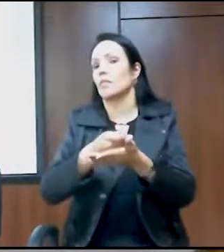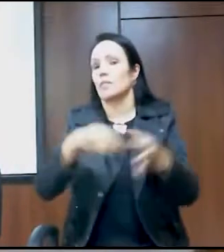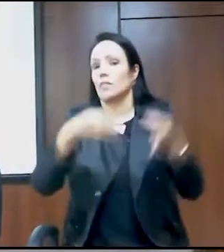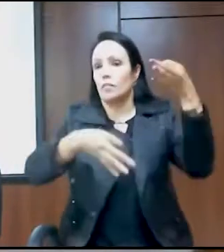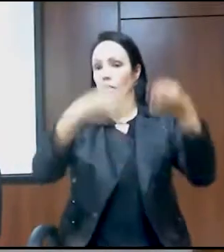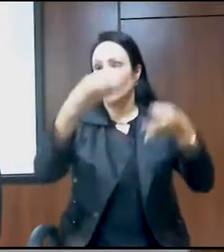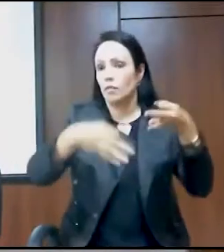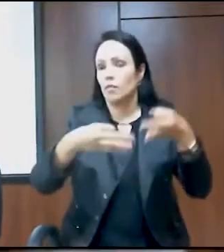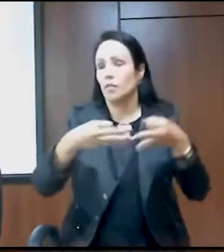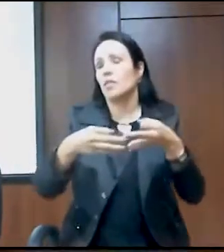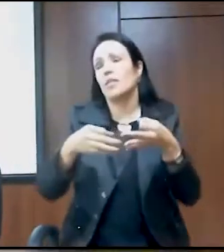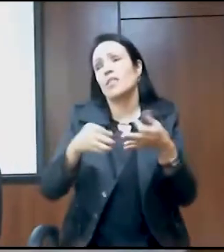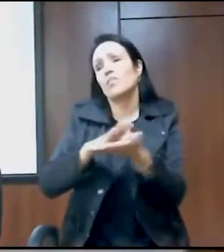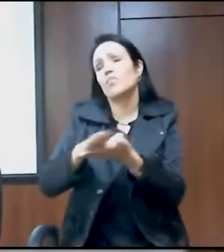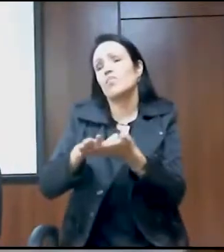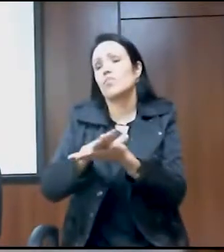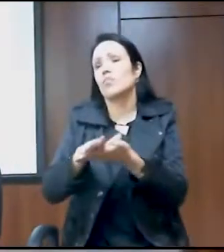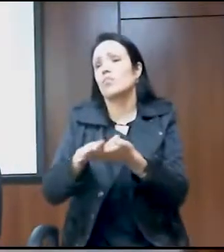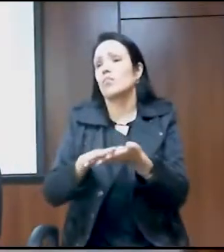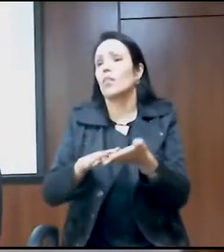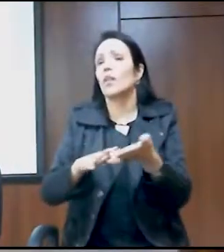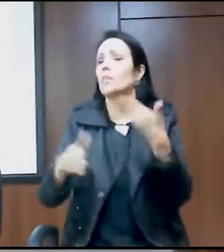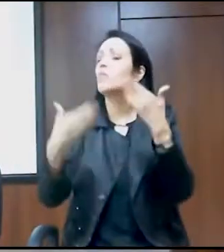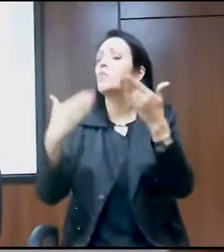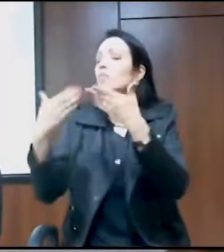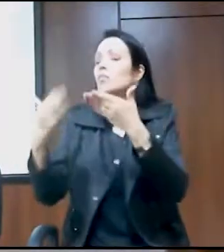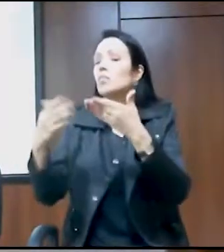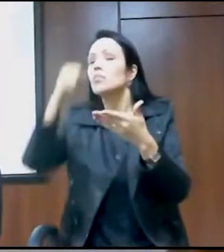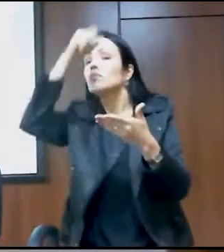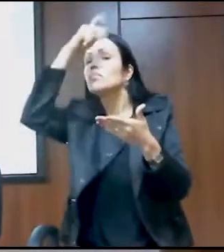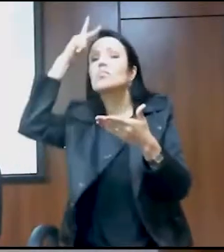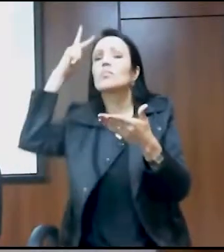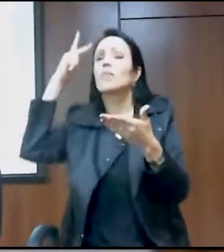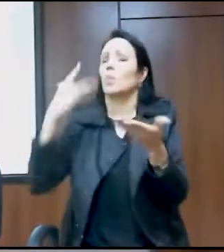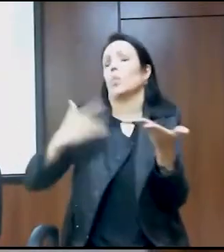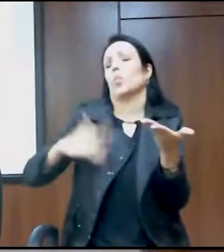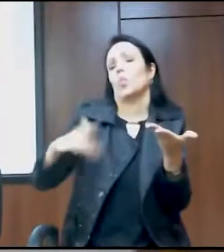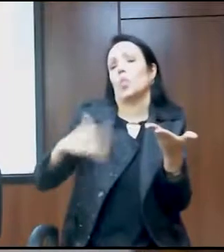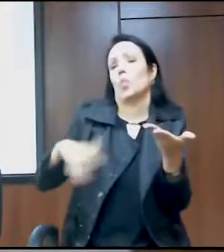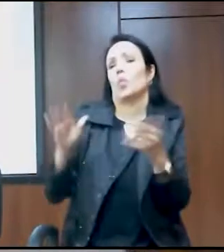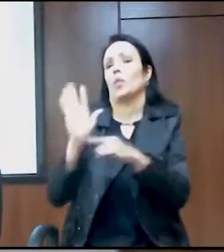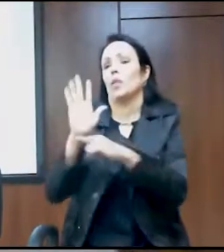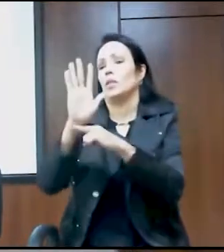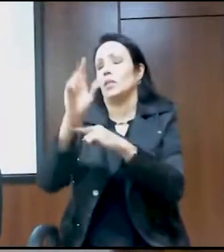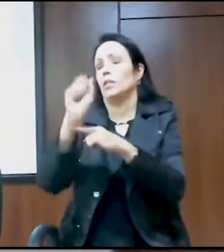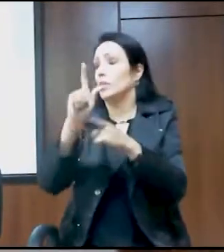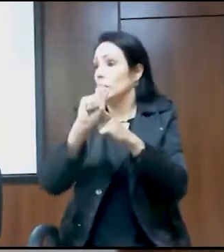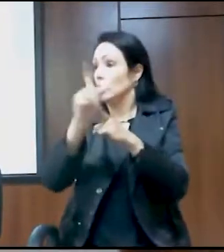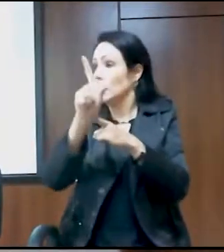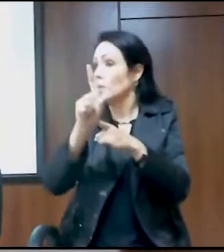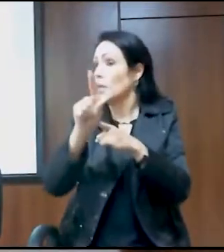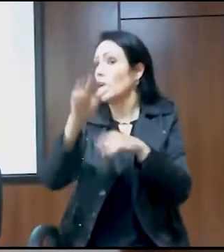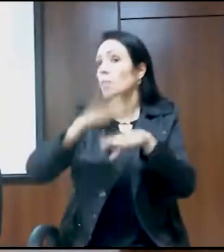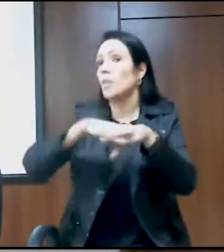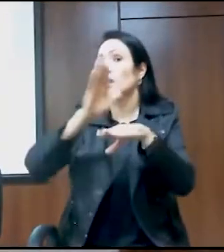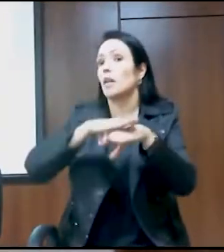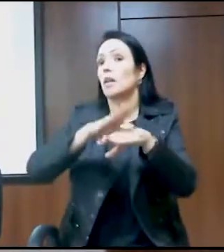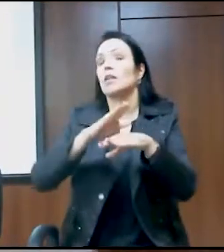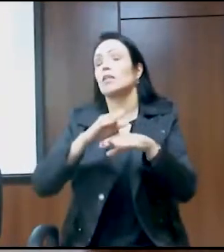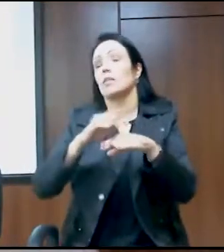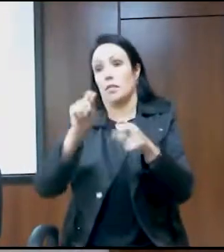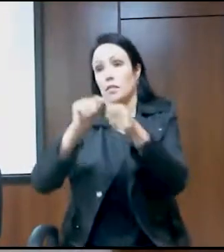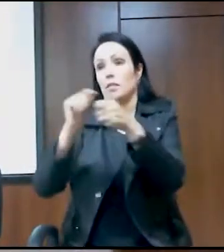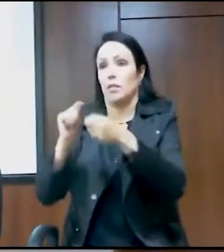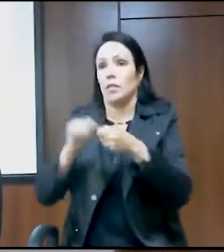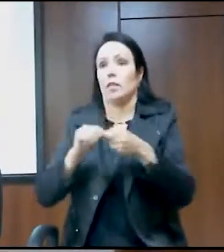irrisório, mas é colocado sempre nas discussões como se a prefeitura fosse vítima dos auxílios aluguéis, quando ela é a grande produtora dessa demanda